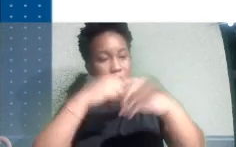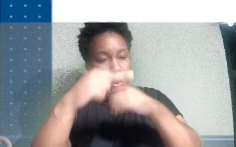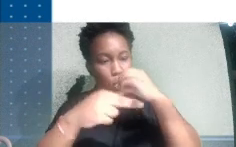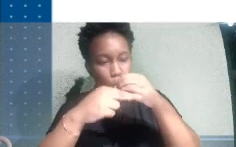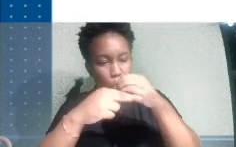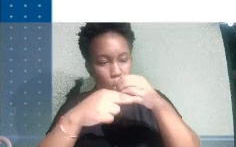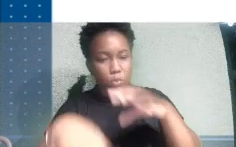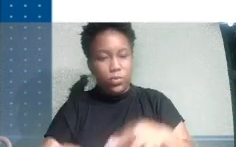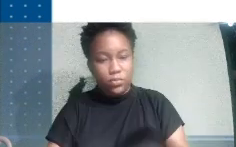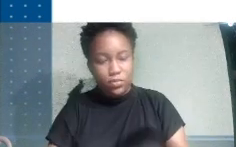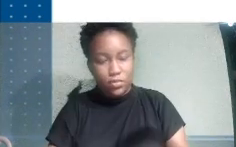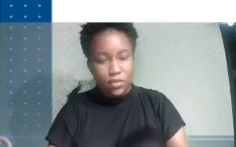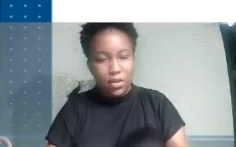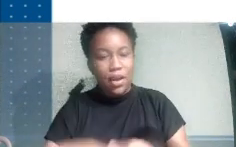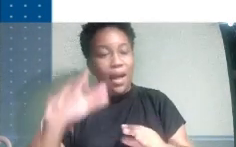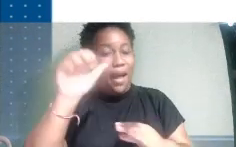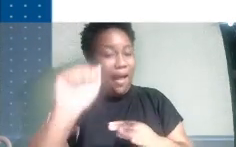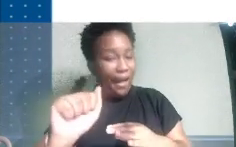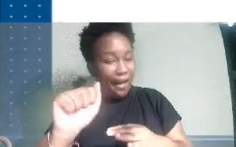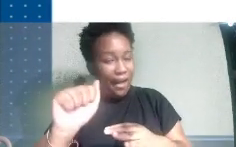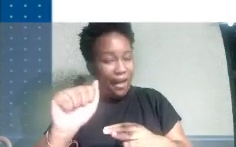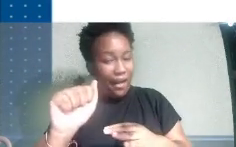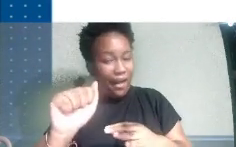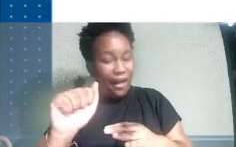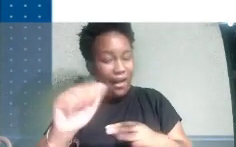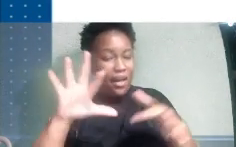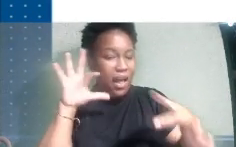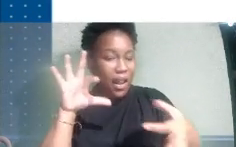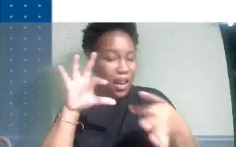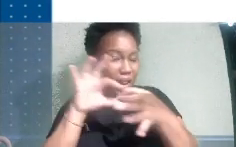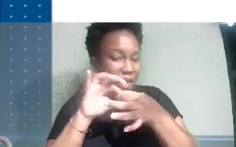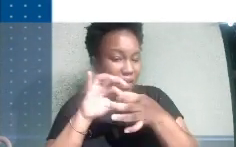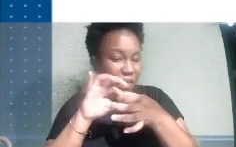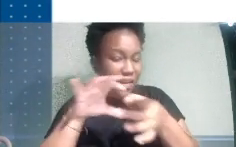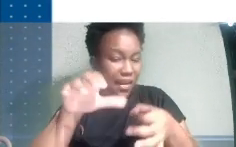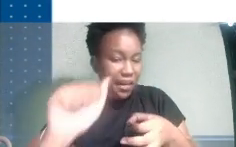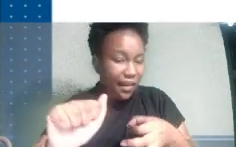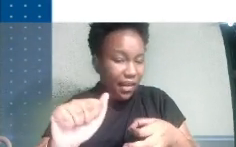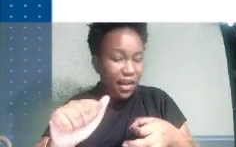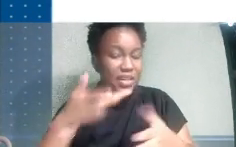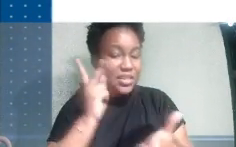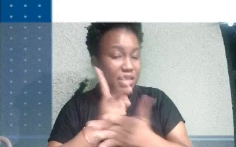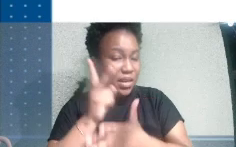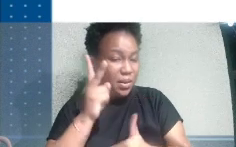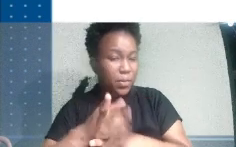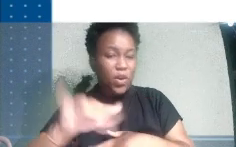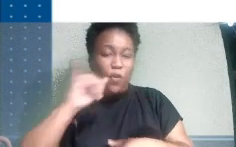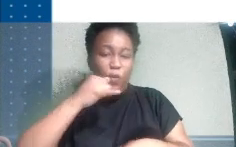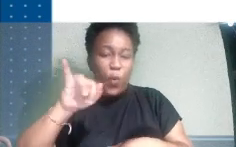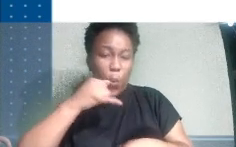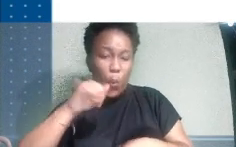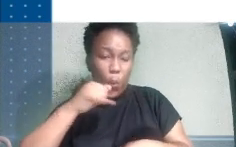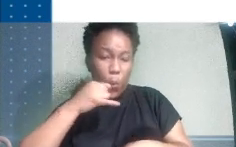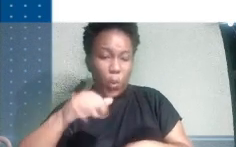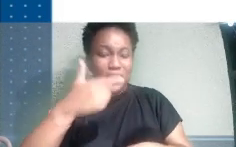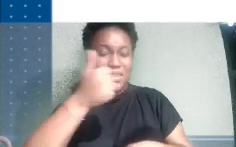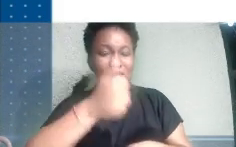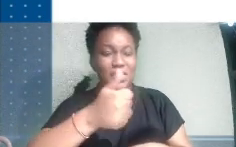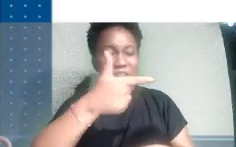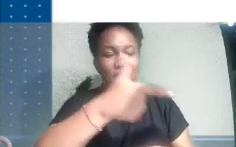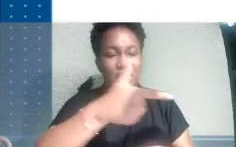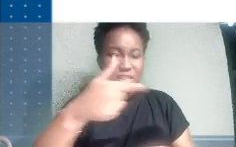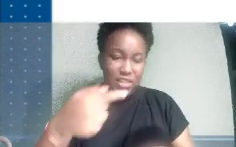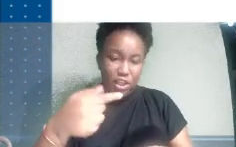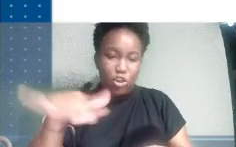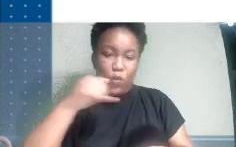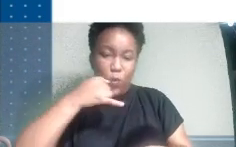ligação for... e aí detalhe, né? Geralmente a tensão é 127 volts, aquilo que a gente conhece aí usualmente como 110,